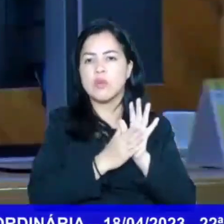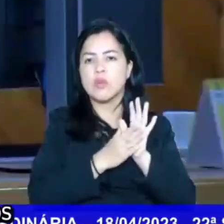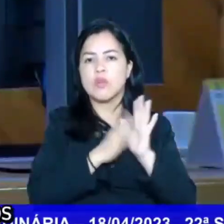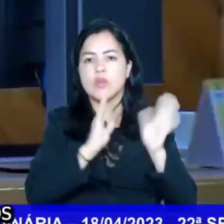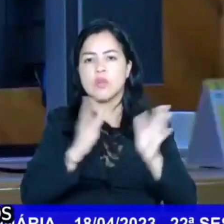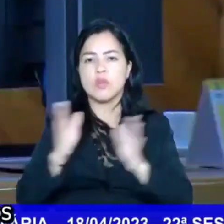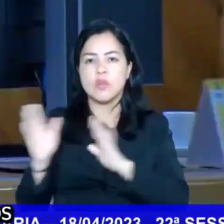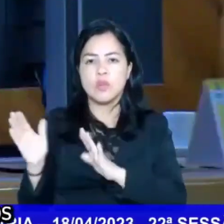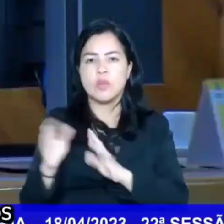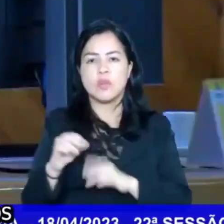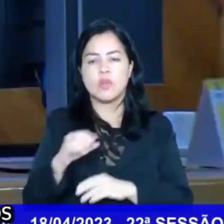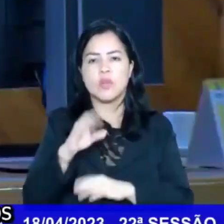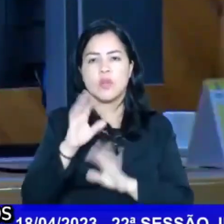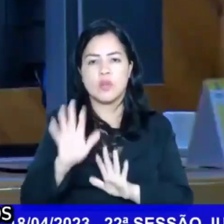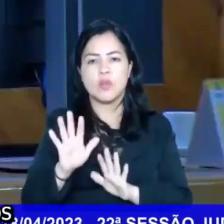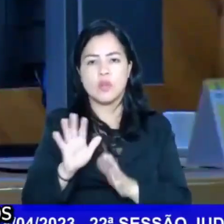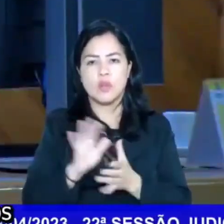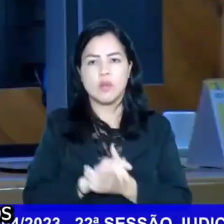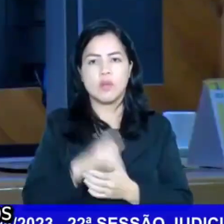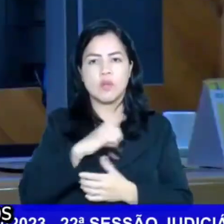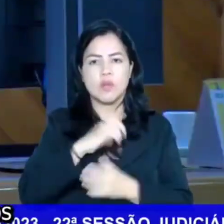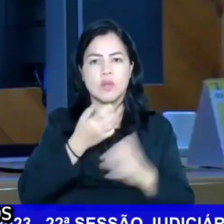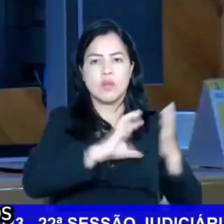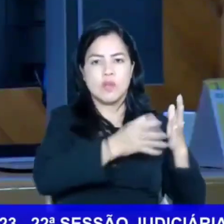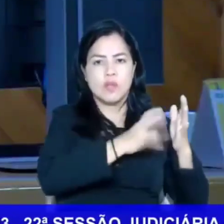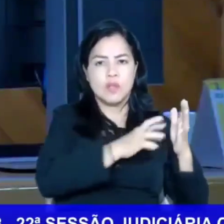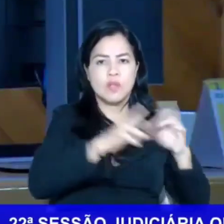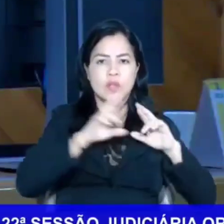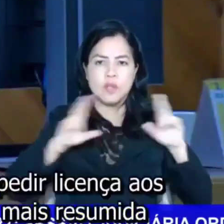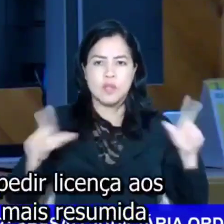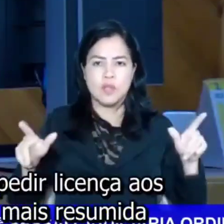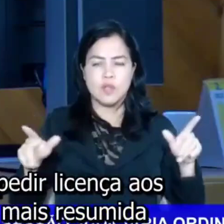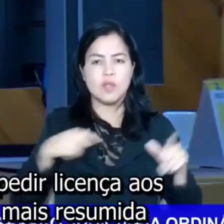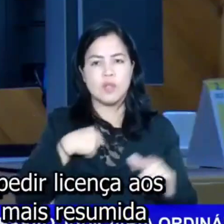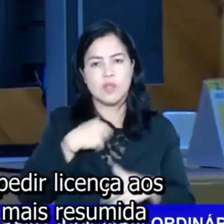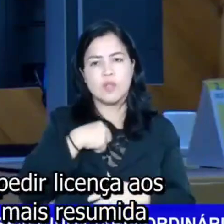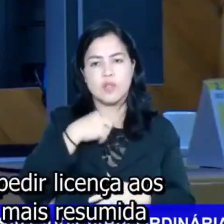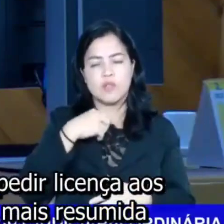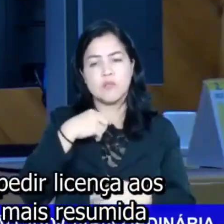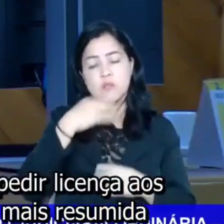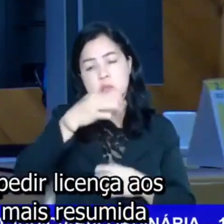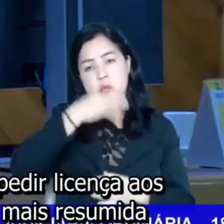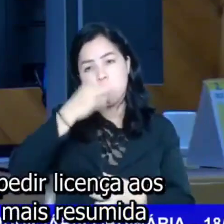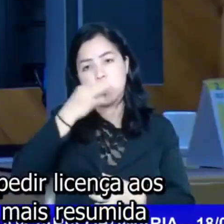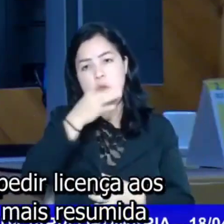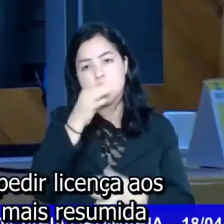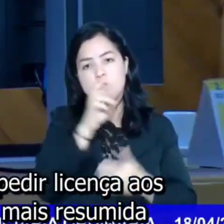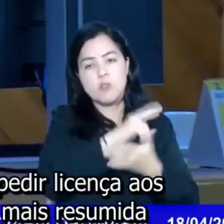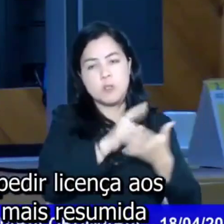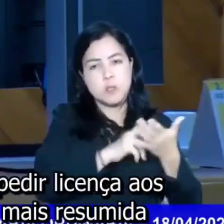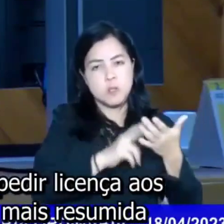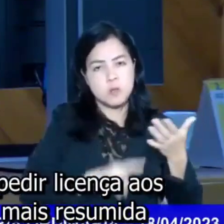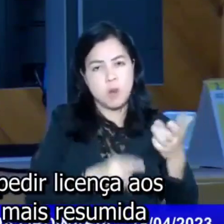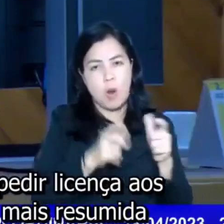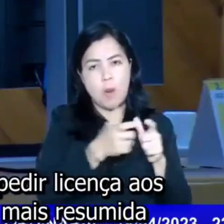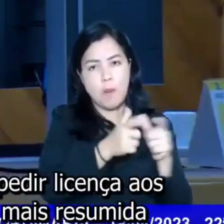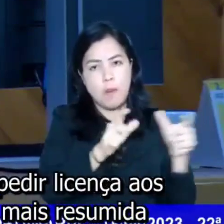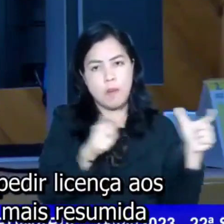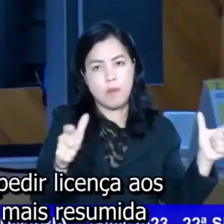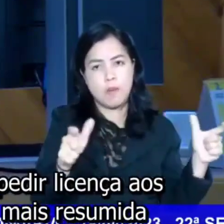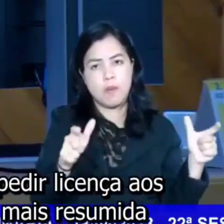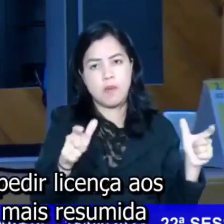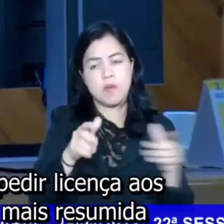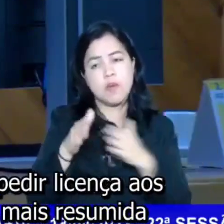bloco, mas como se trata de partidos distintos, eu optei por fazer um relatório mais amplo e eu vou